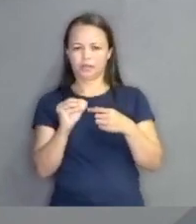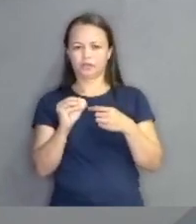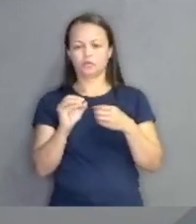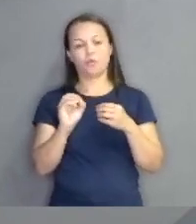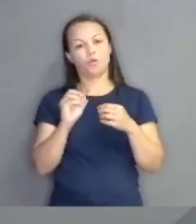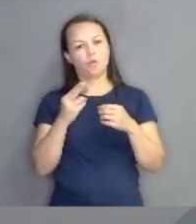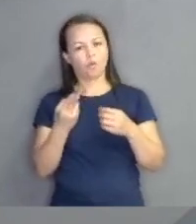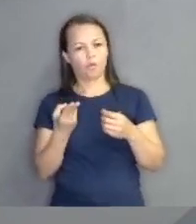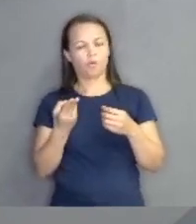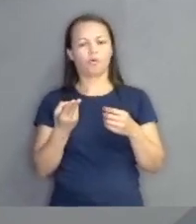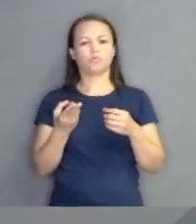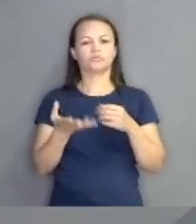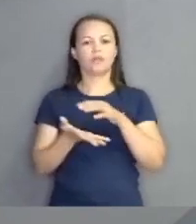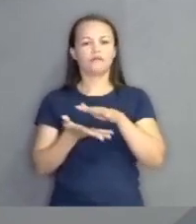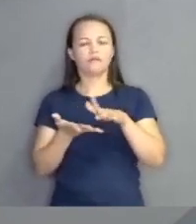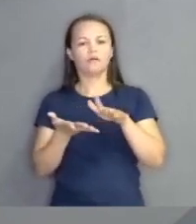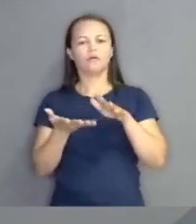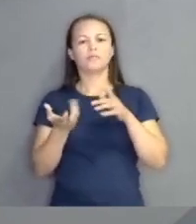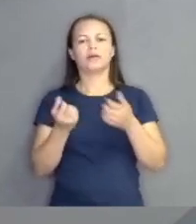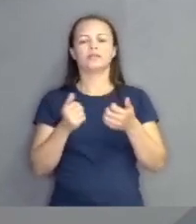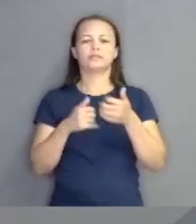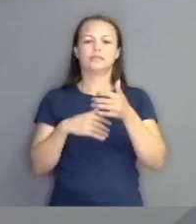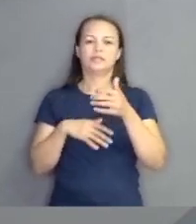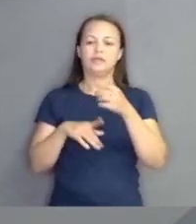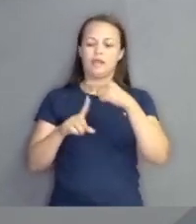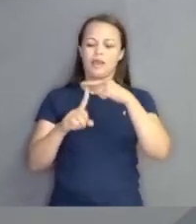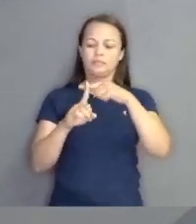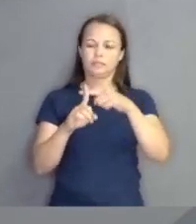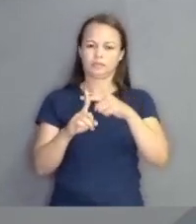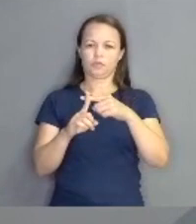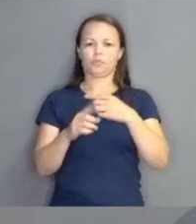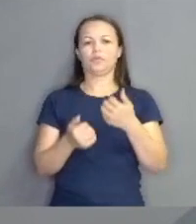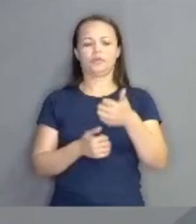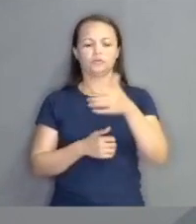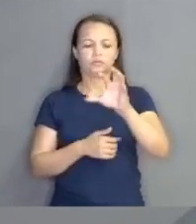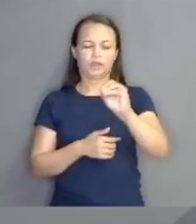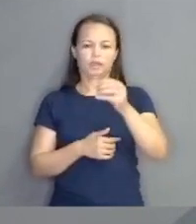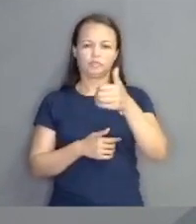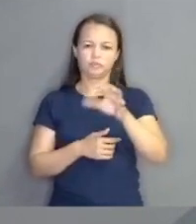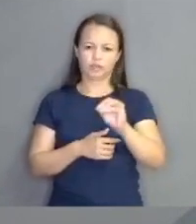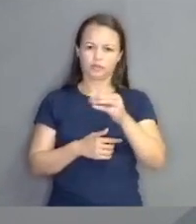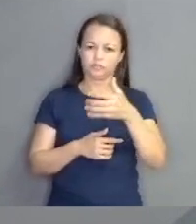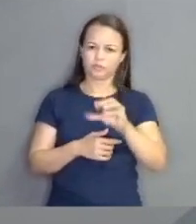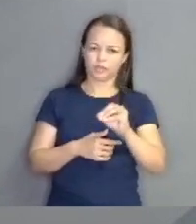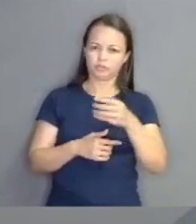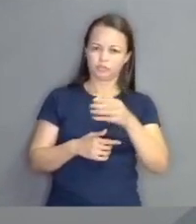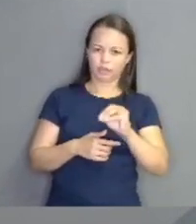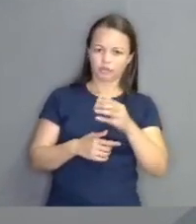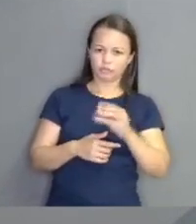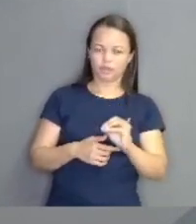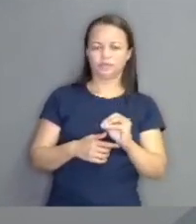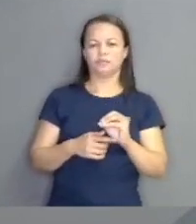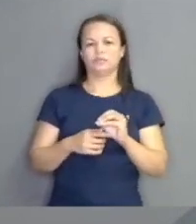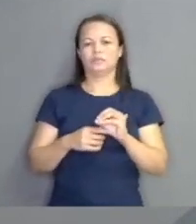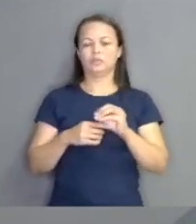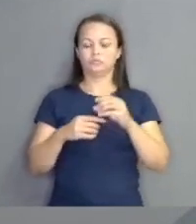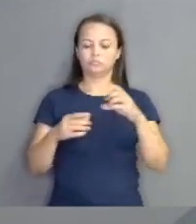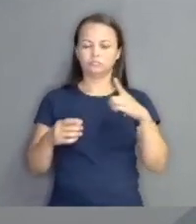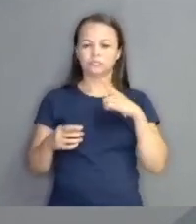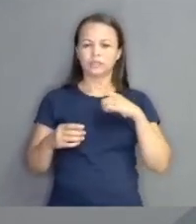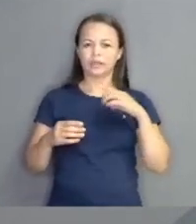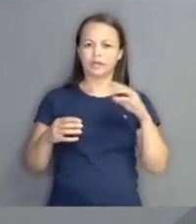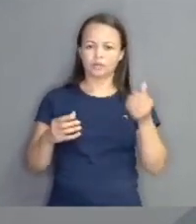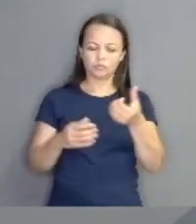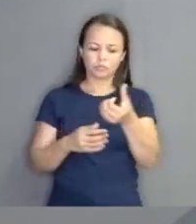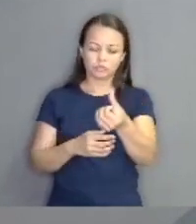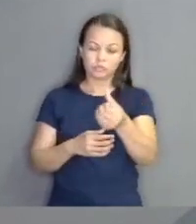de adição. 10 mais 10 mais 10 mais 10 mais 10 mais 10. Então, teremos